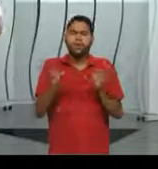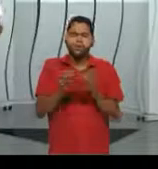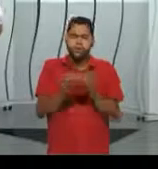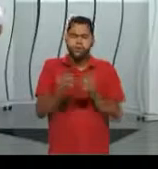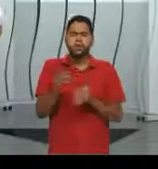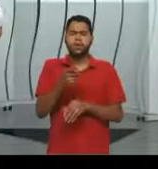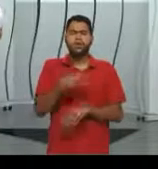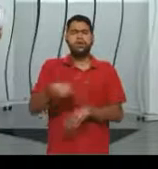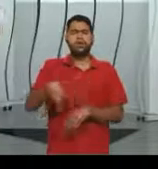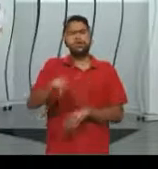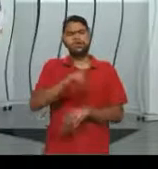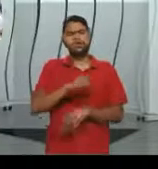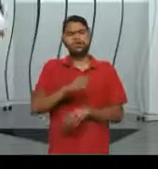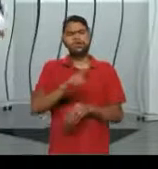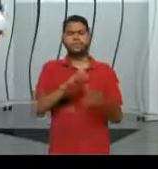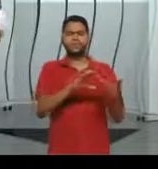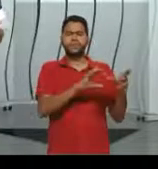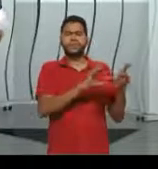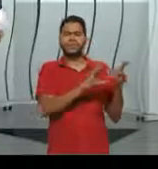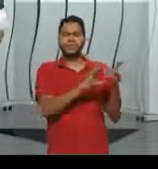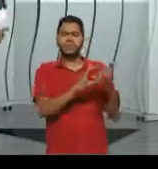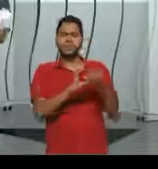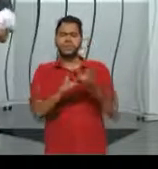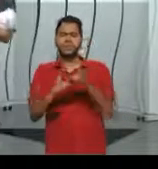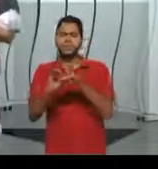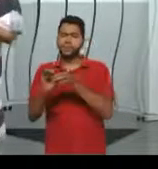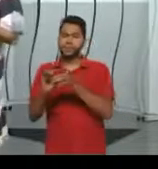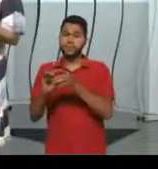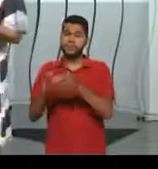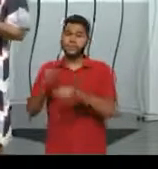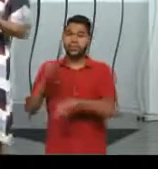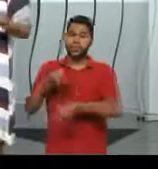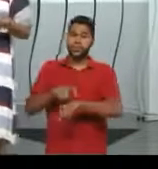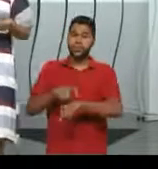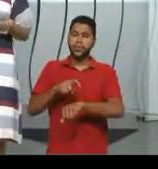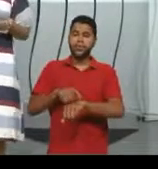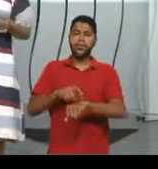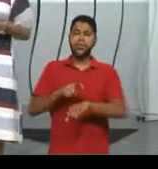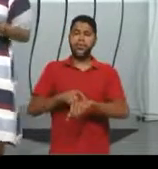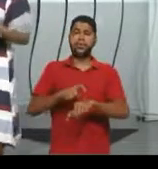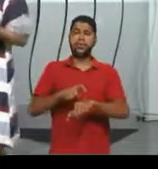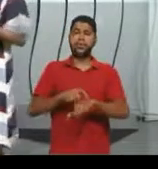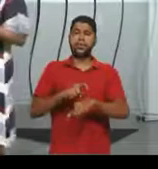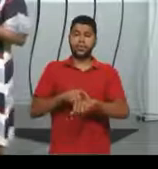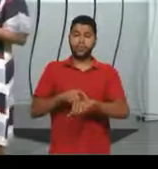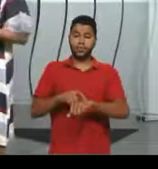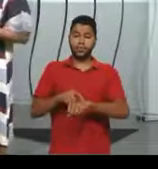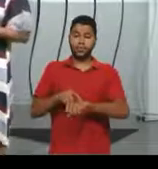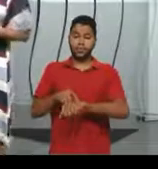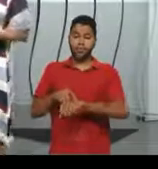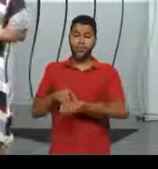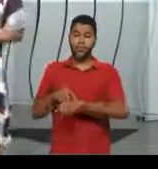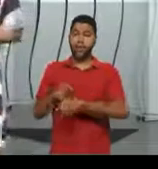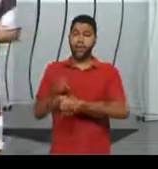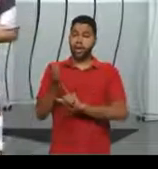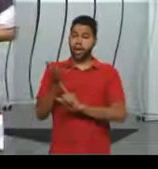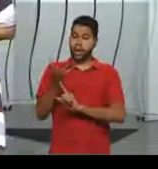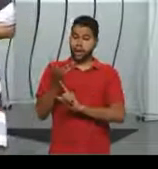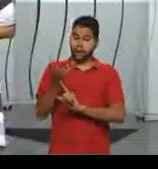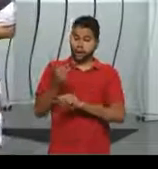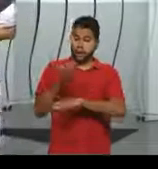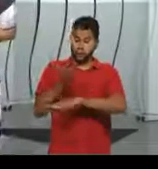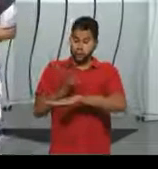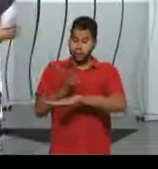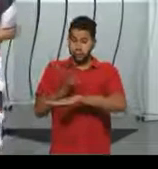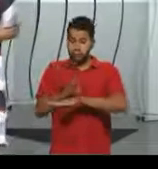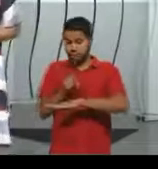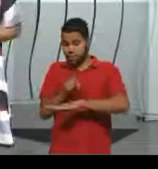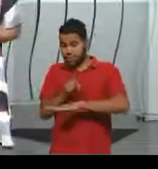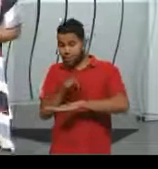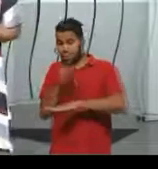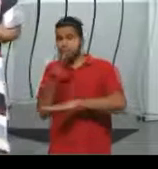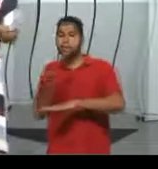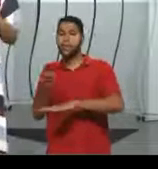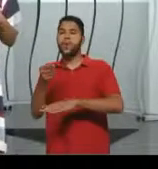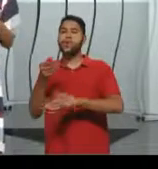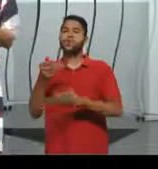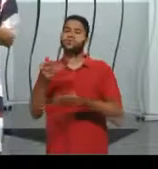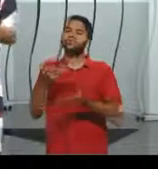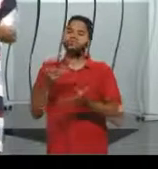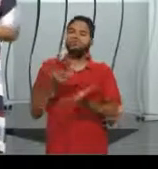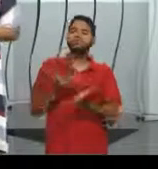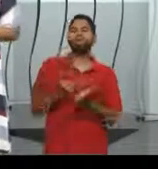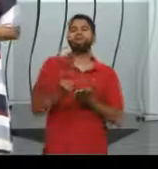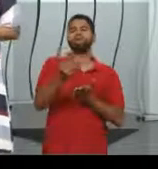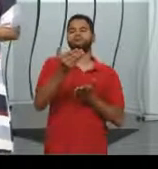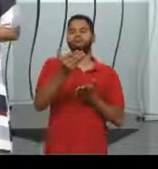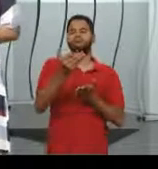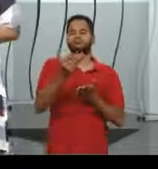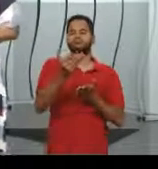gente contextualizar esse momento da pós-moderno, da arte pós-moderna, que surge